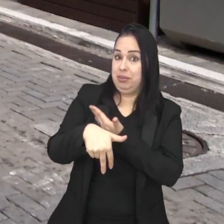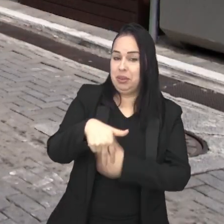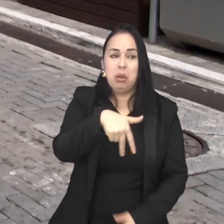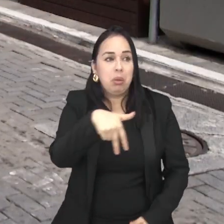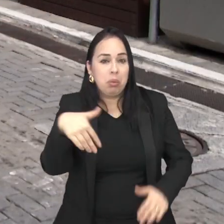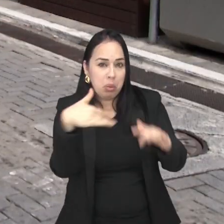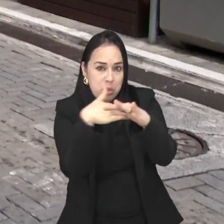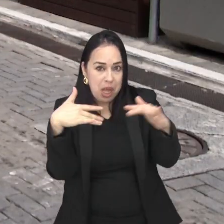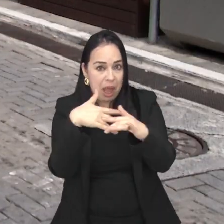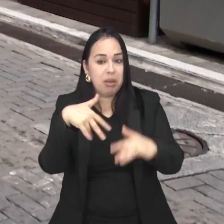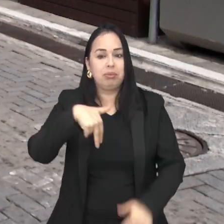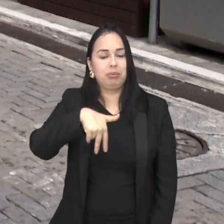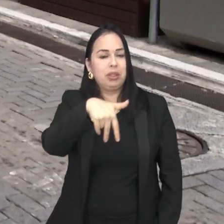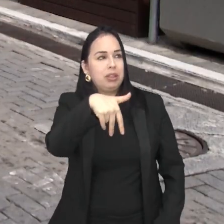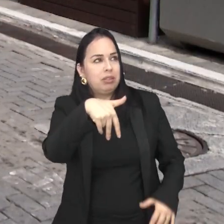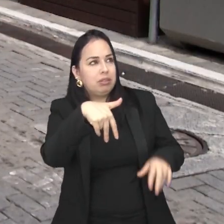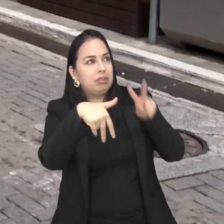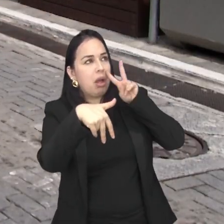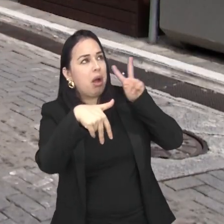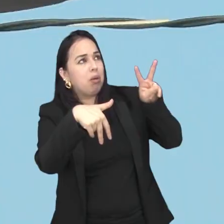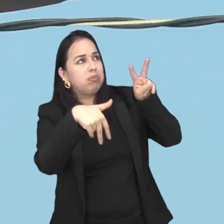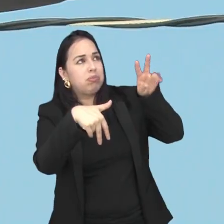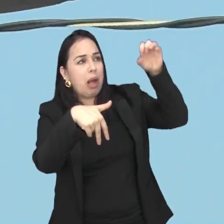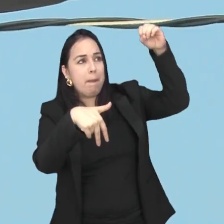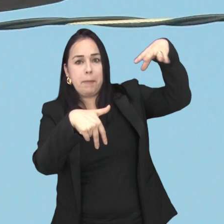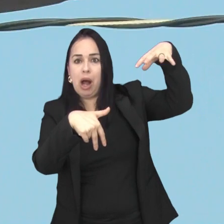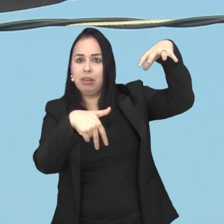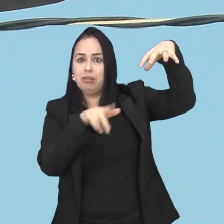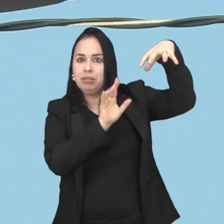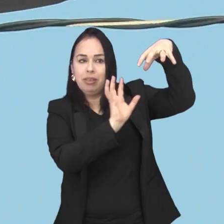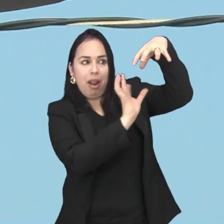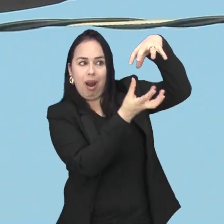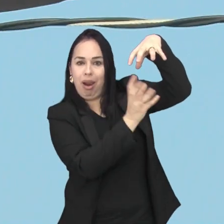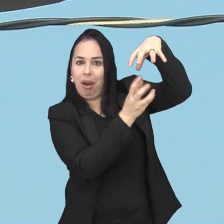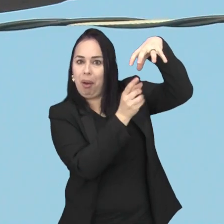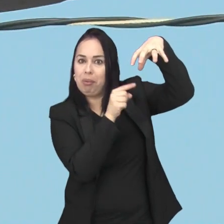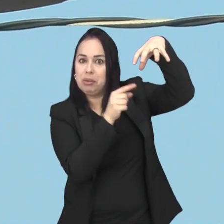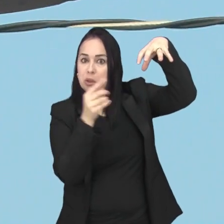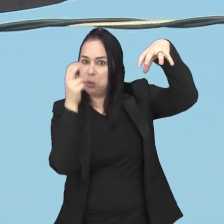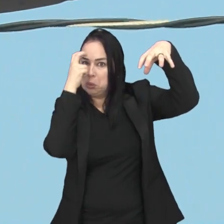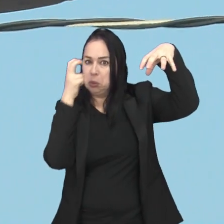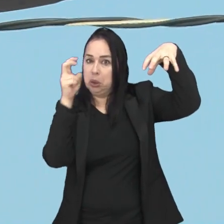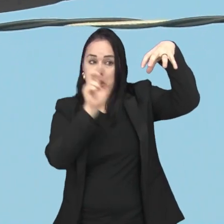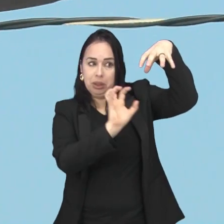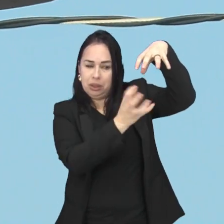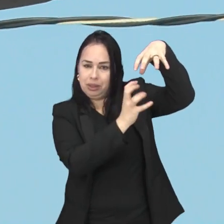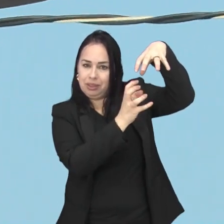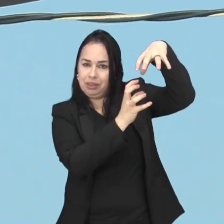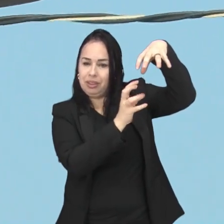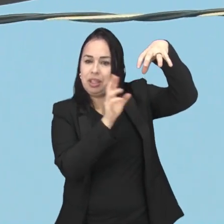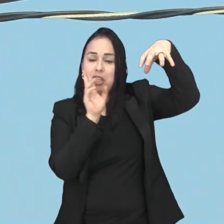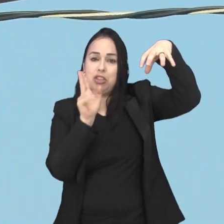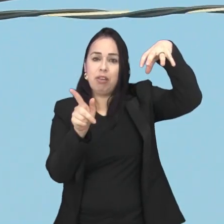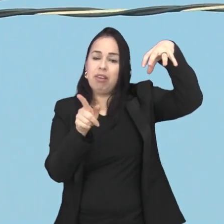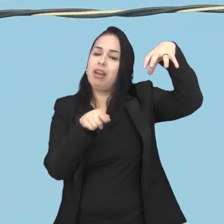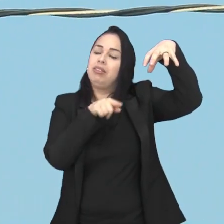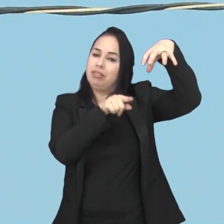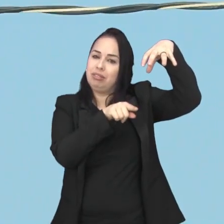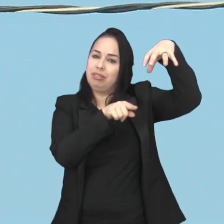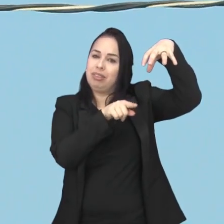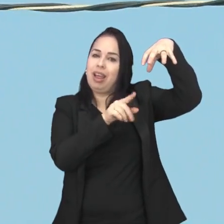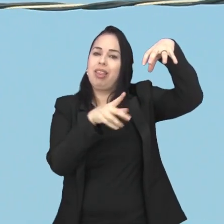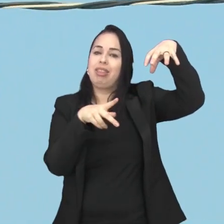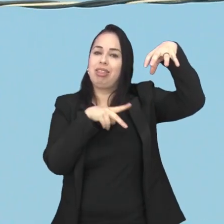rua Coronel José Monteiro, no centro da cidade, é só olhar para cima, pois essas luminárias inteligentes e um tanto